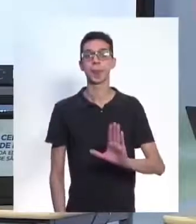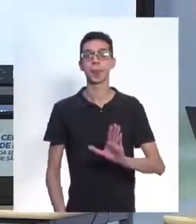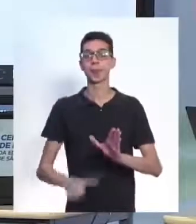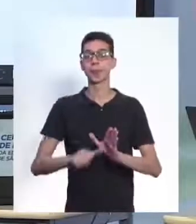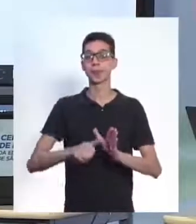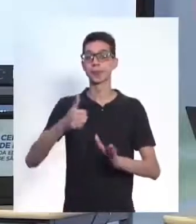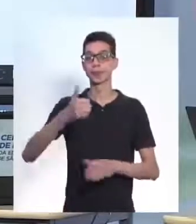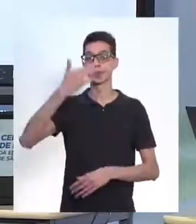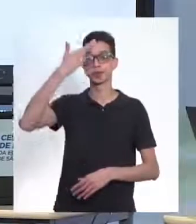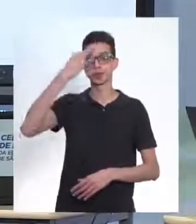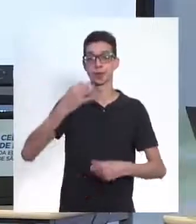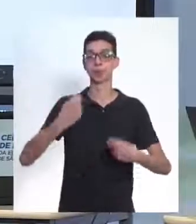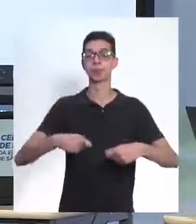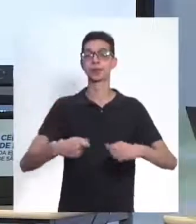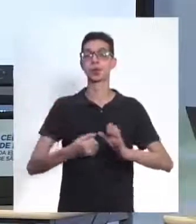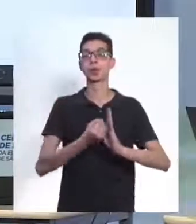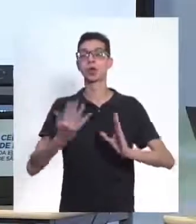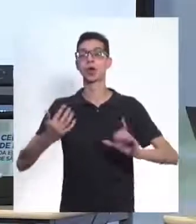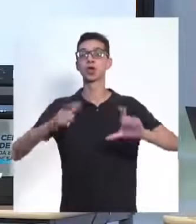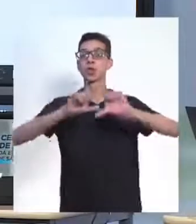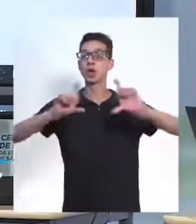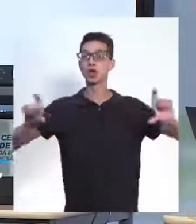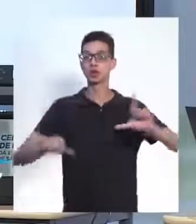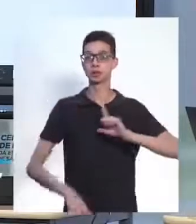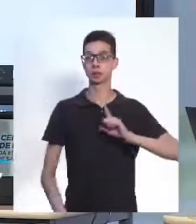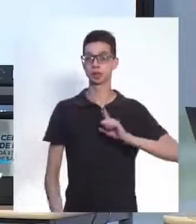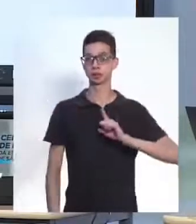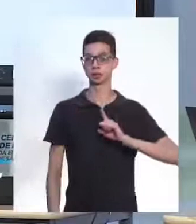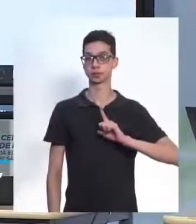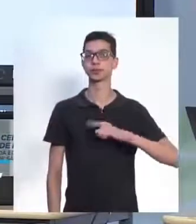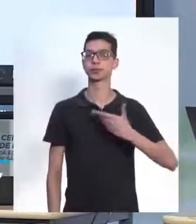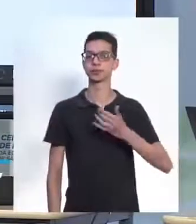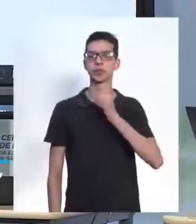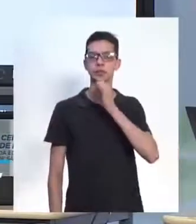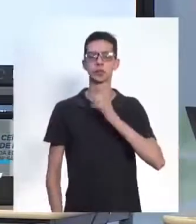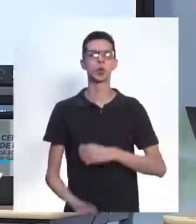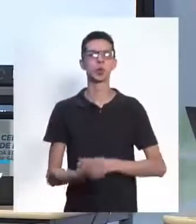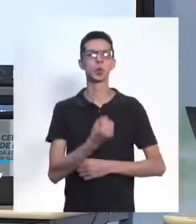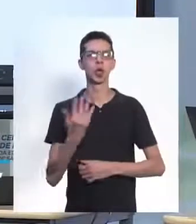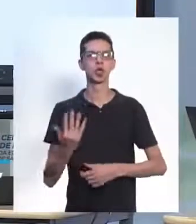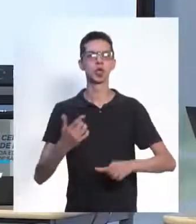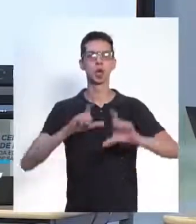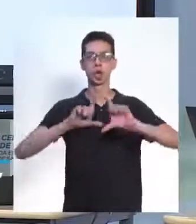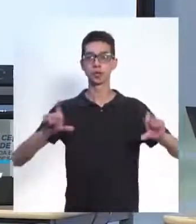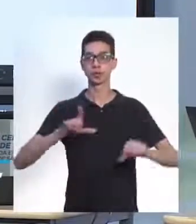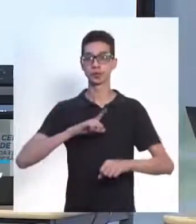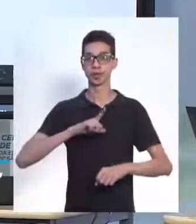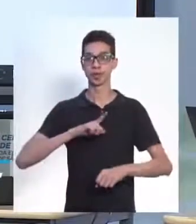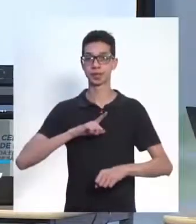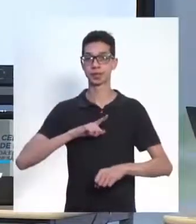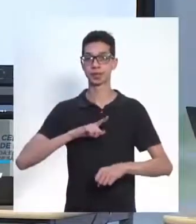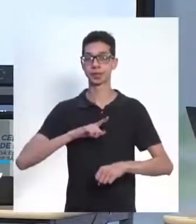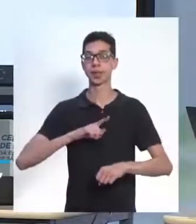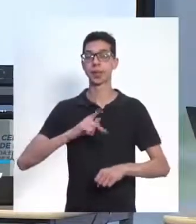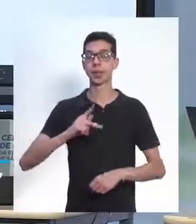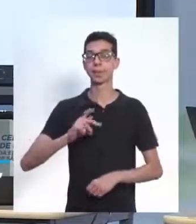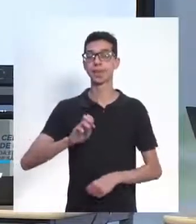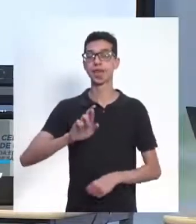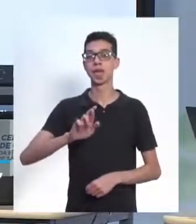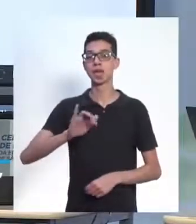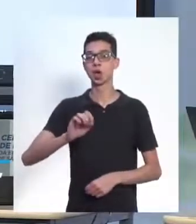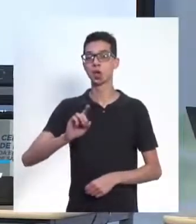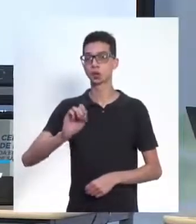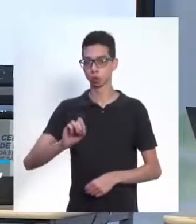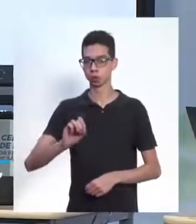quantas orações eu tenho, para saber o que está subordinado com o quê. Claro. Então, para eu saber quantas orações eu tenho no período, o que eu vou fazer? Eu vou identificar os verbos ou